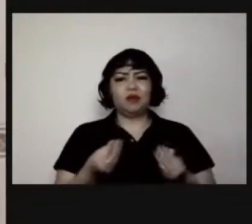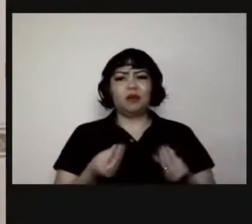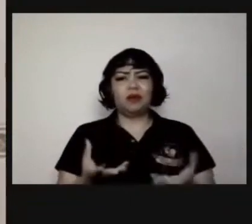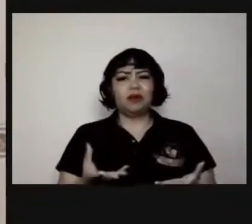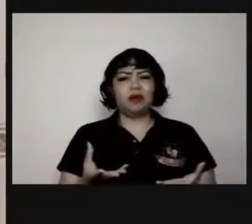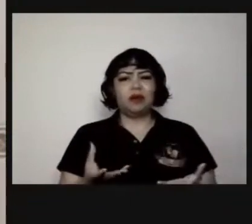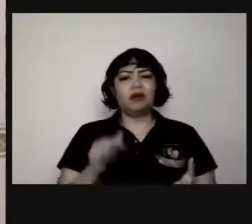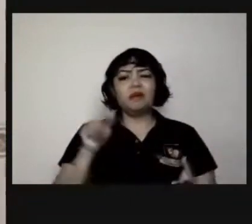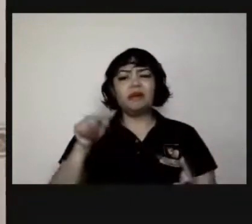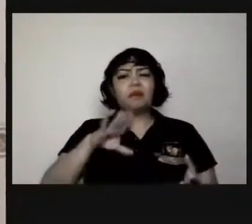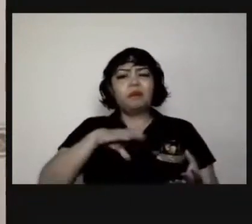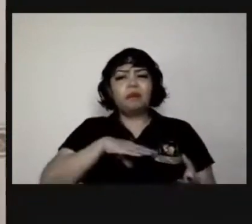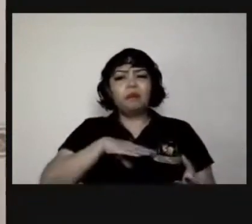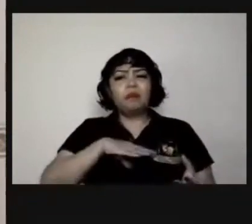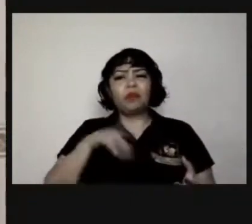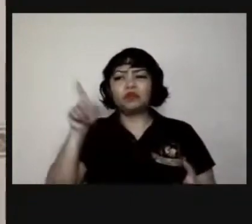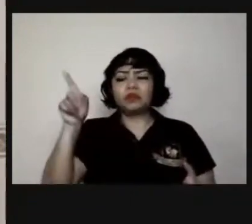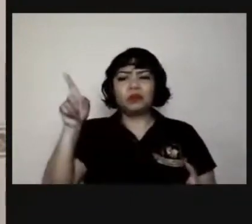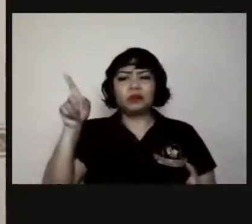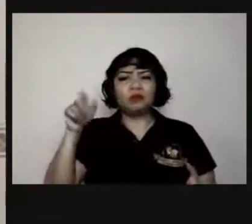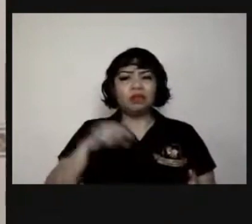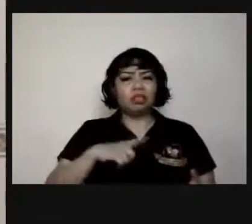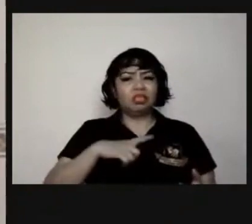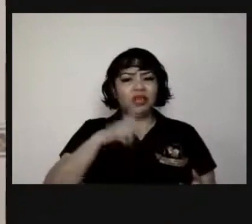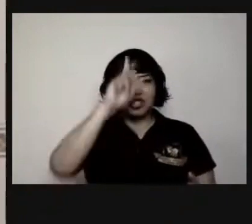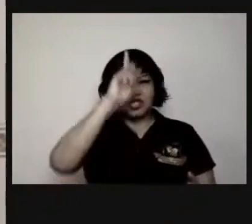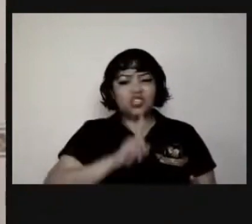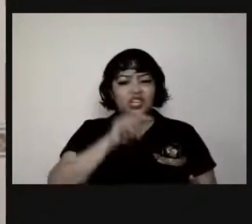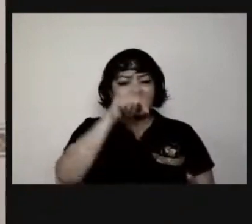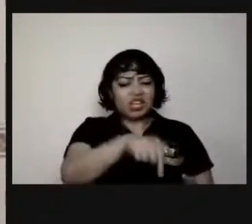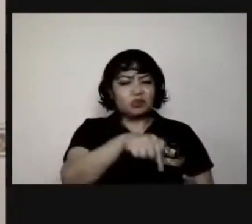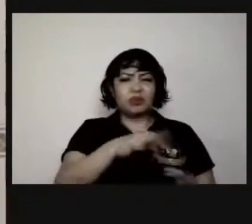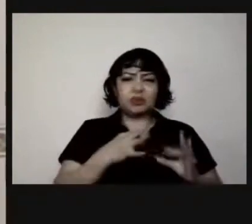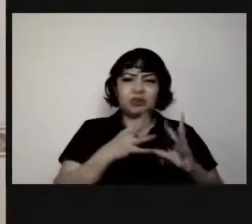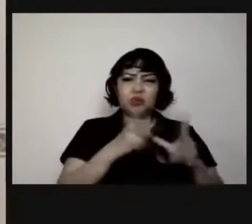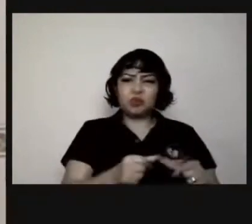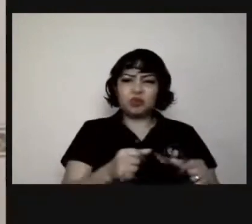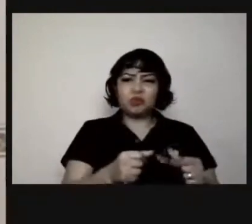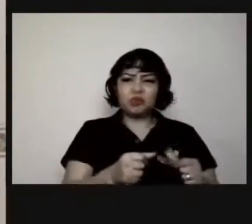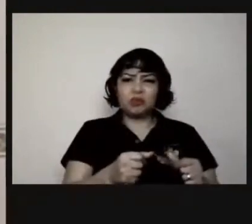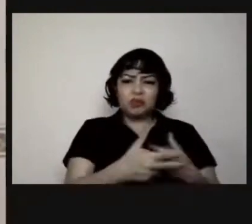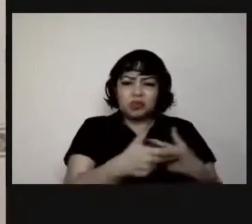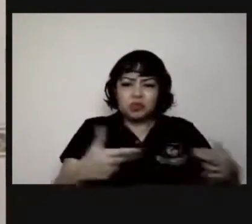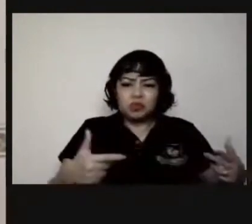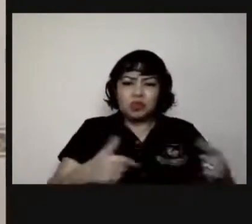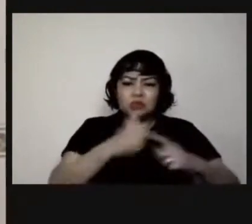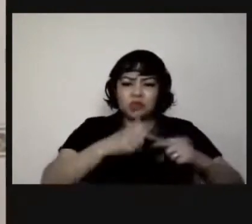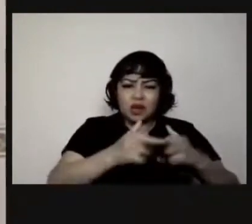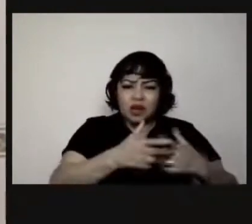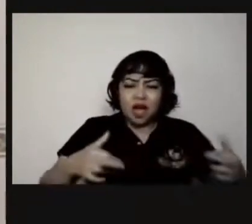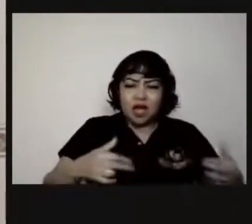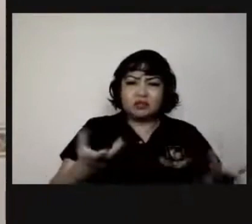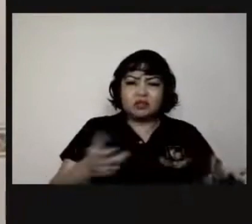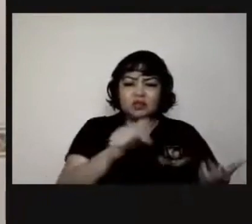Portugal ainda ter esses direitos das riquezas do Brasil. Então, nesse período, né, a gente